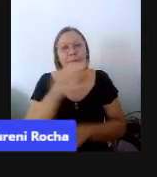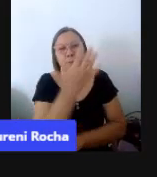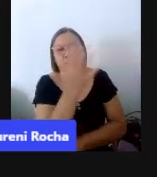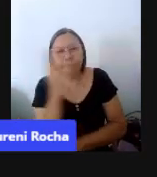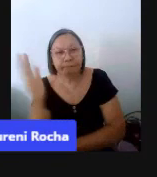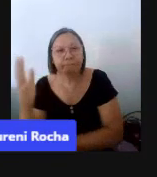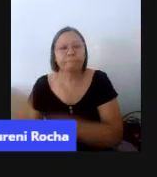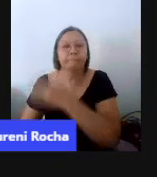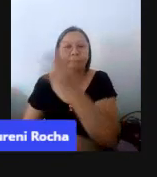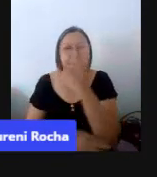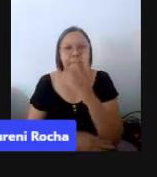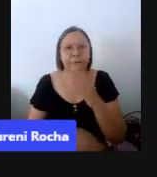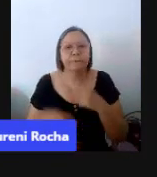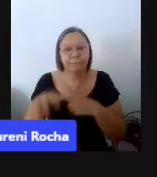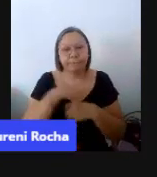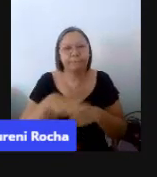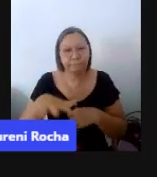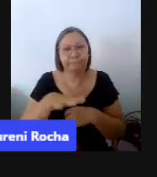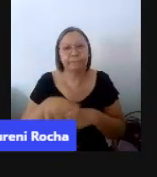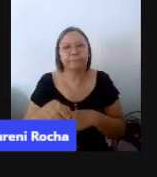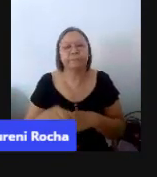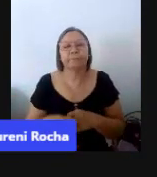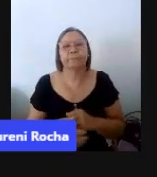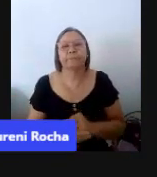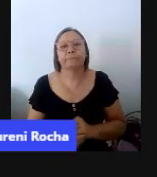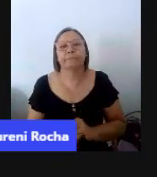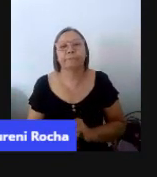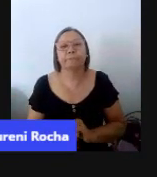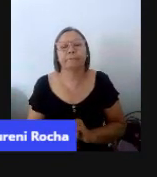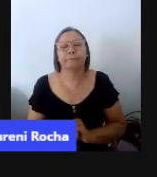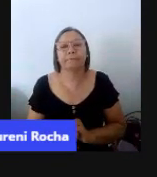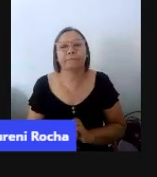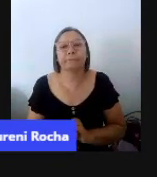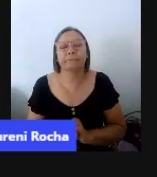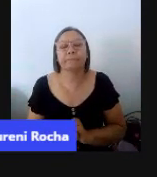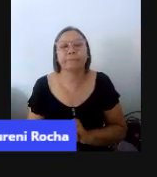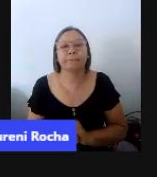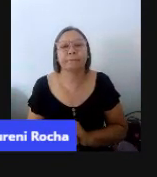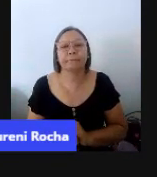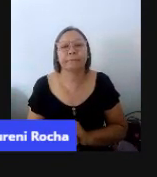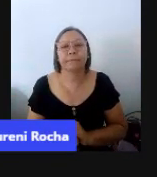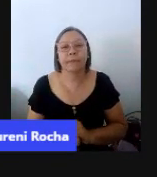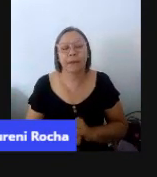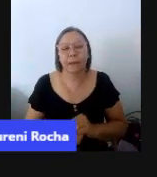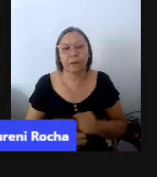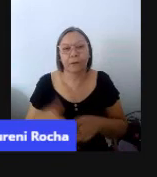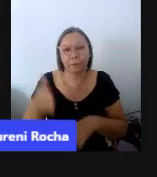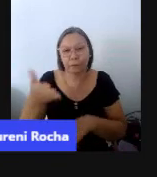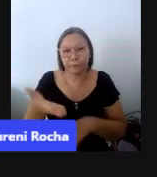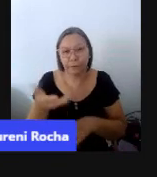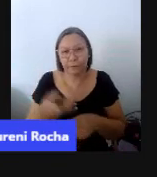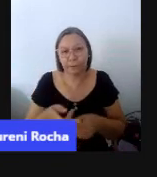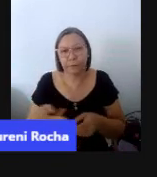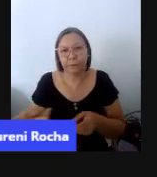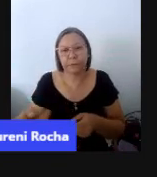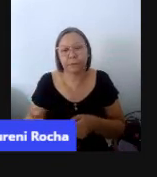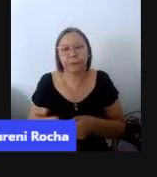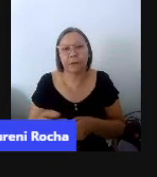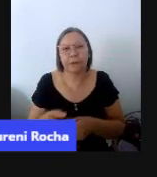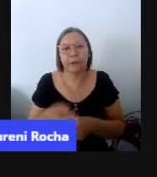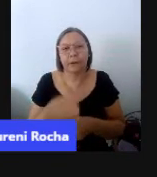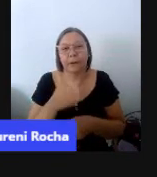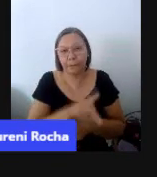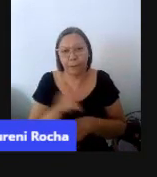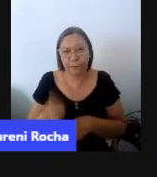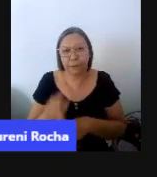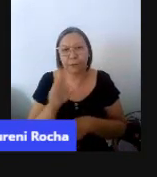Vou passar minha fala então para a Brenda. ela, não sei se ela está online, se ela não